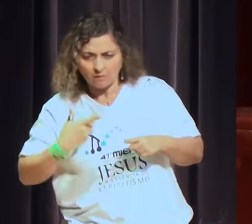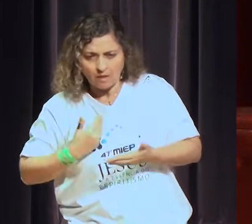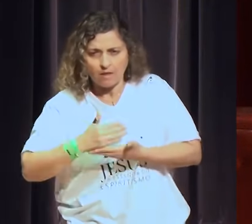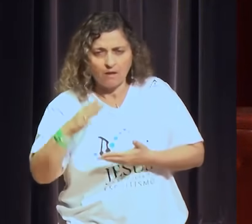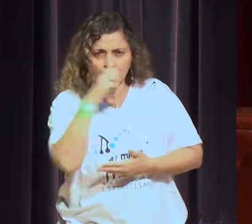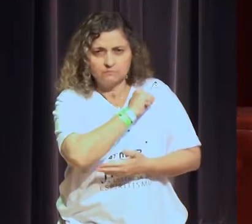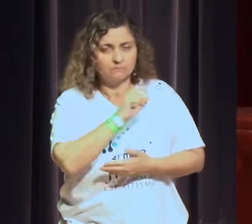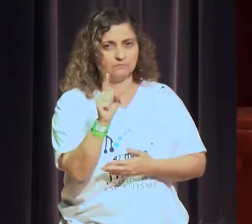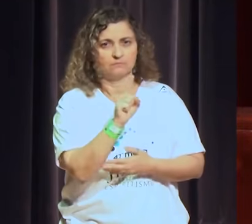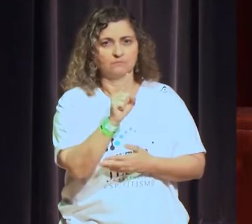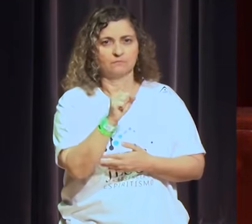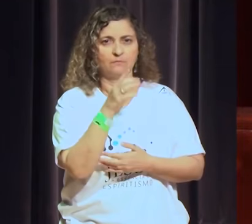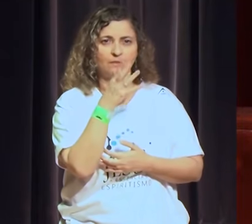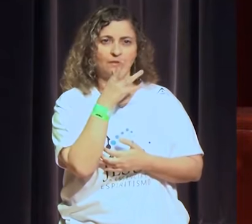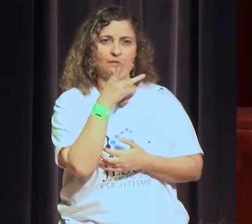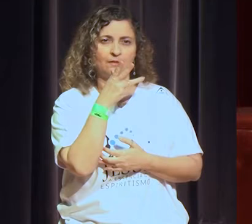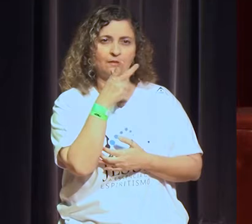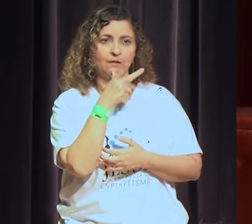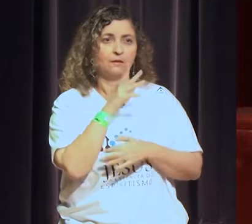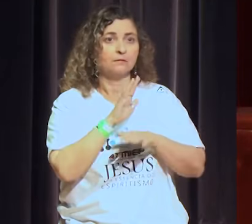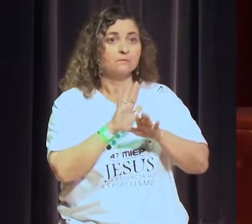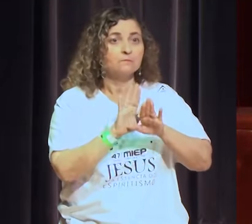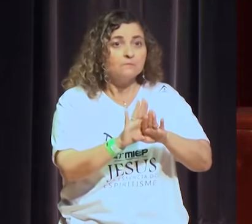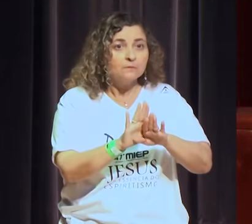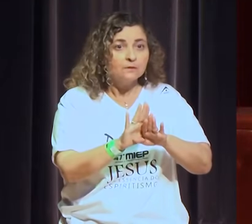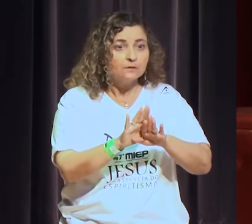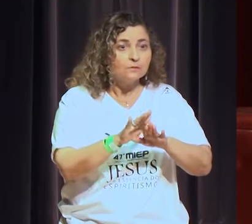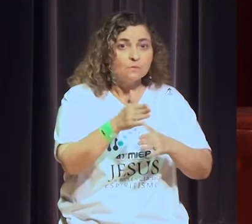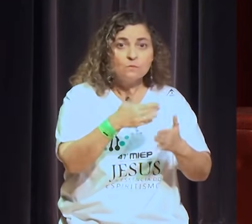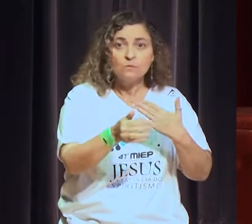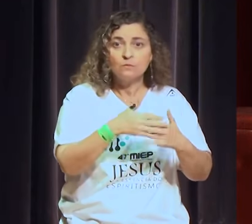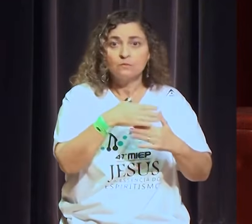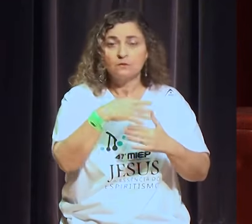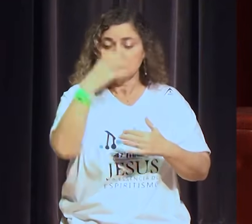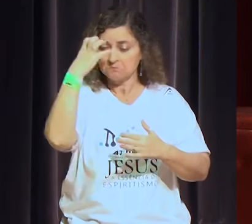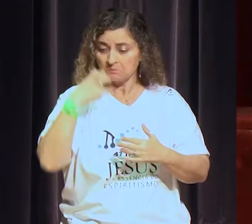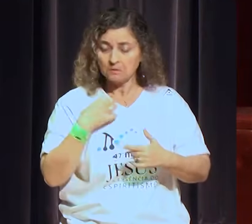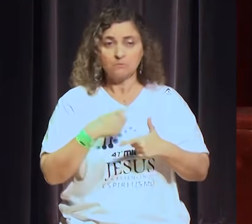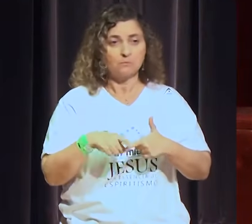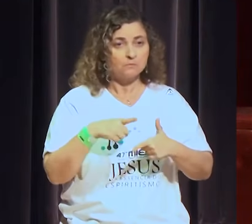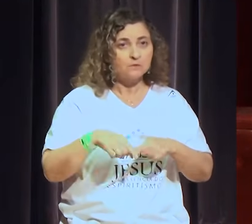Mas ninguém está fora da pauta da misericórdia divina.